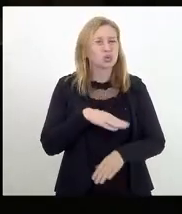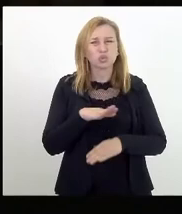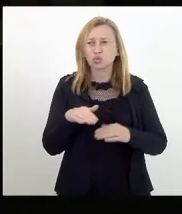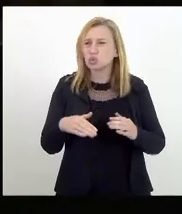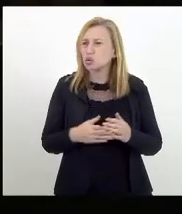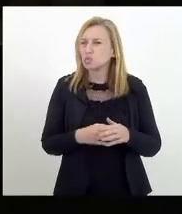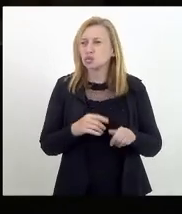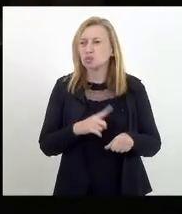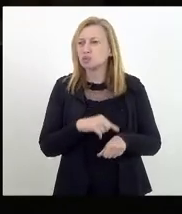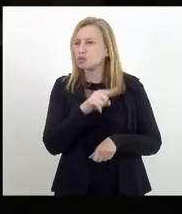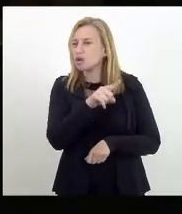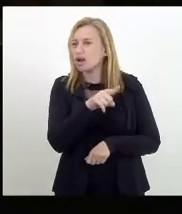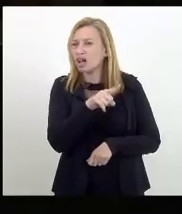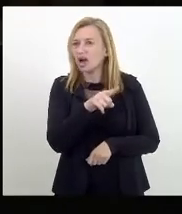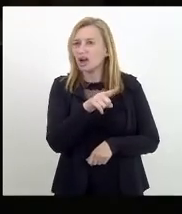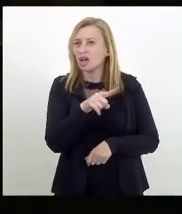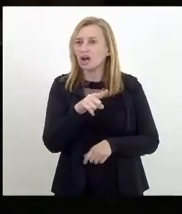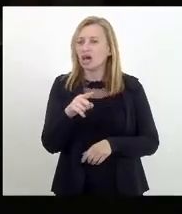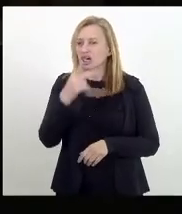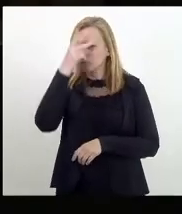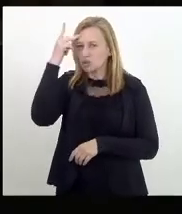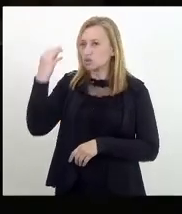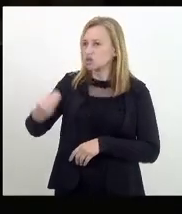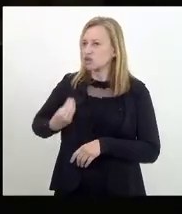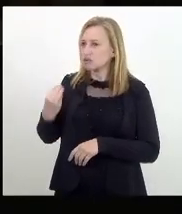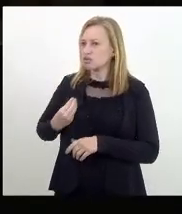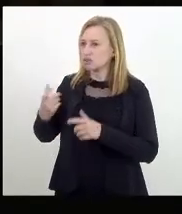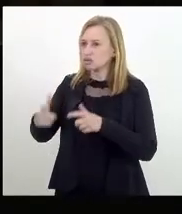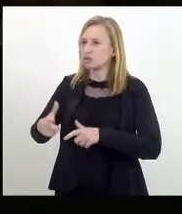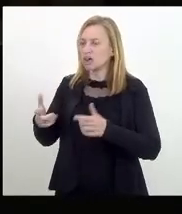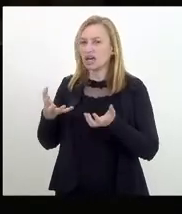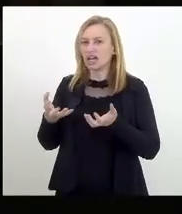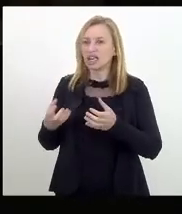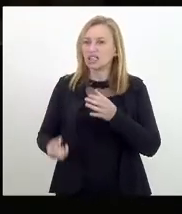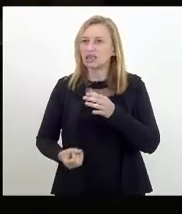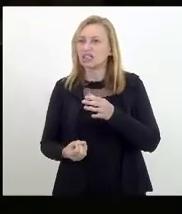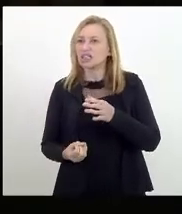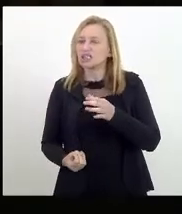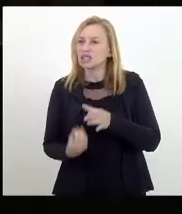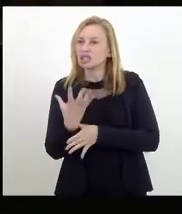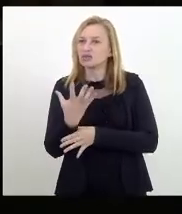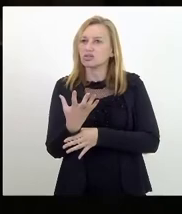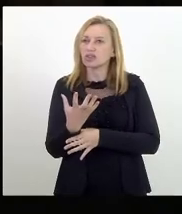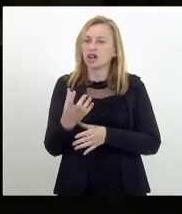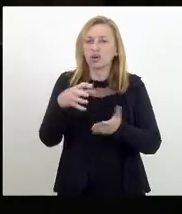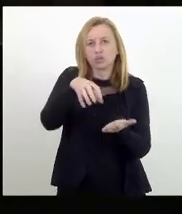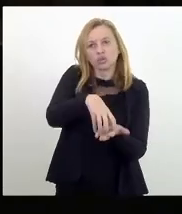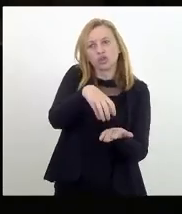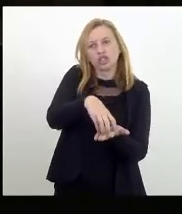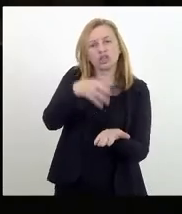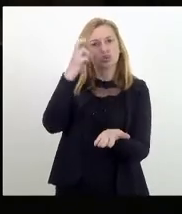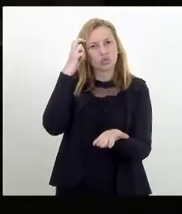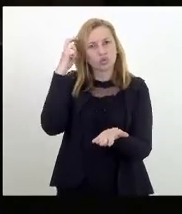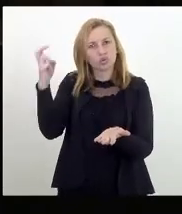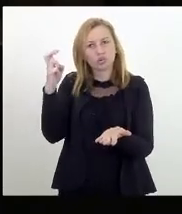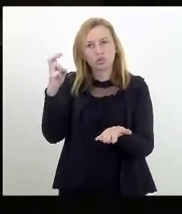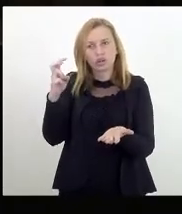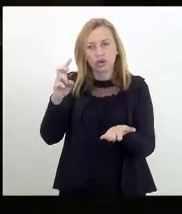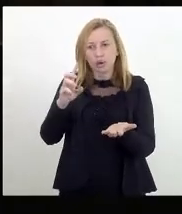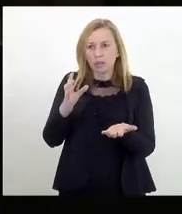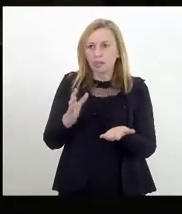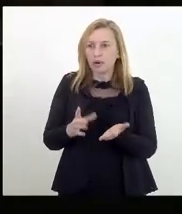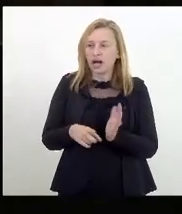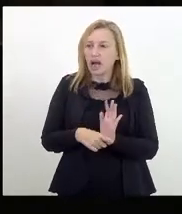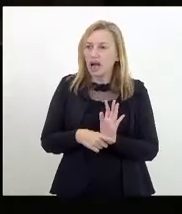moradores da região de transformar aquilo no centro de cultura no centro de cultura exatamente para abrigar